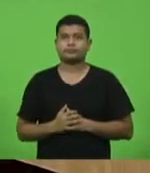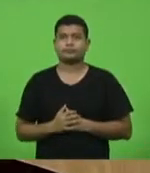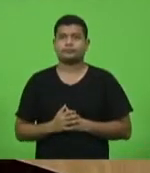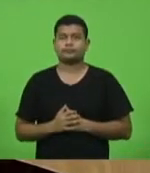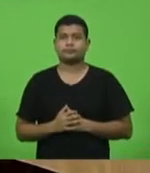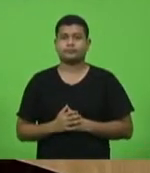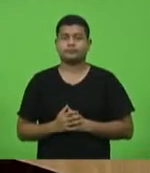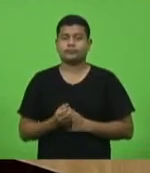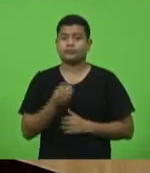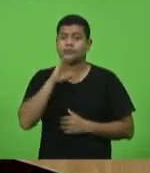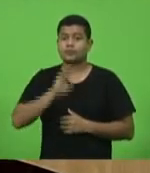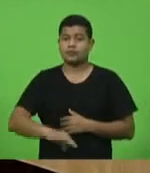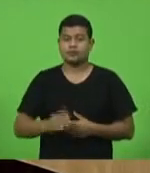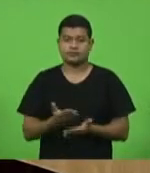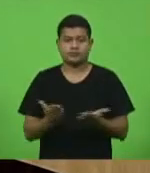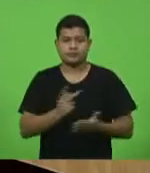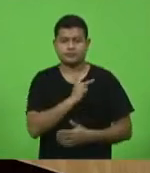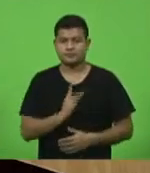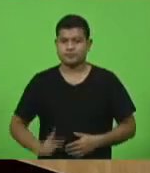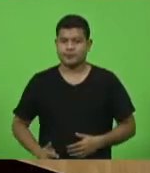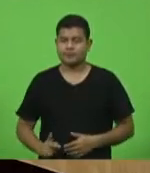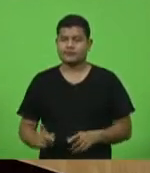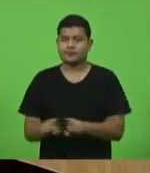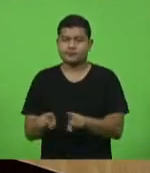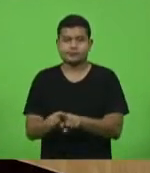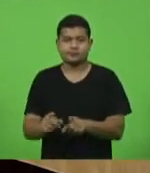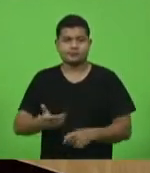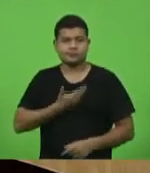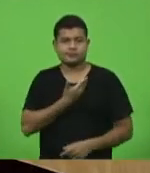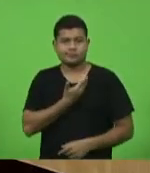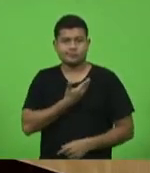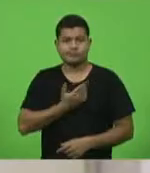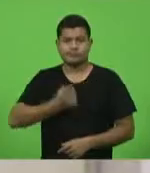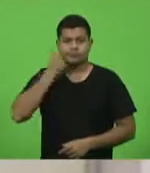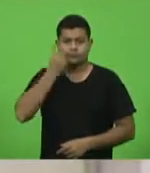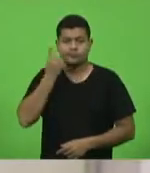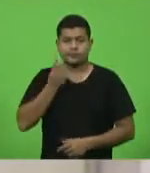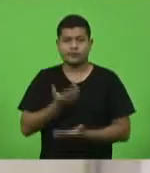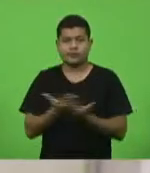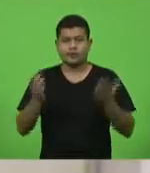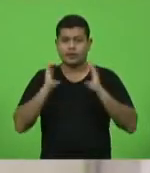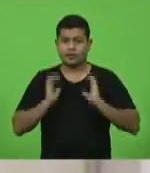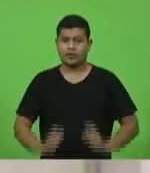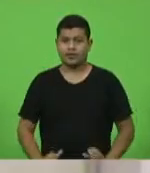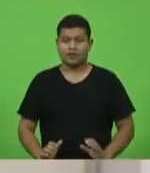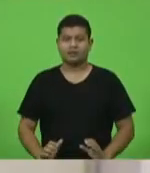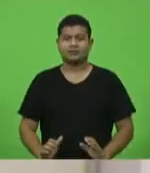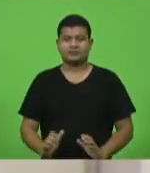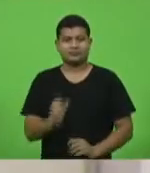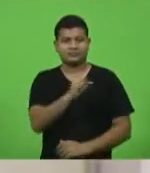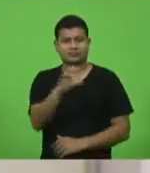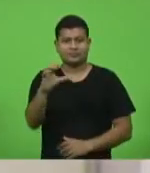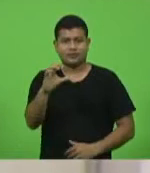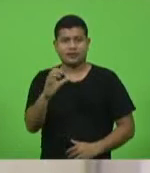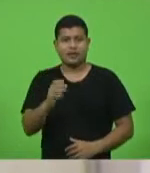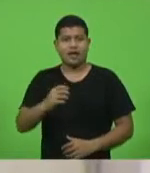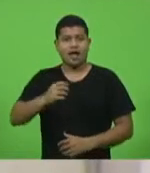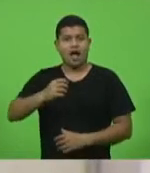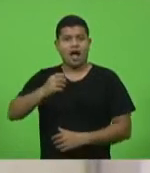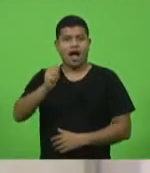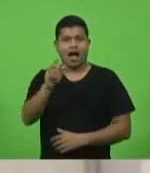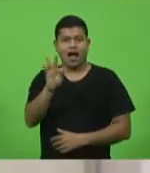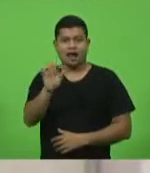Boa tarde, senhor presidente, colegas deputados, cidadão catarinense. Ata da sétima sessão